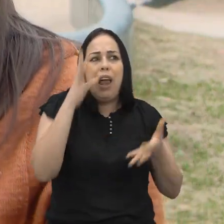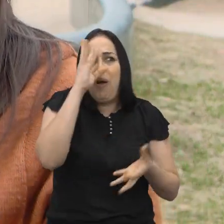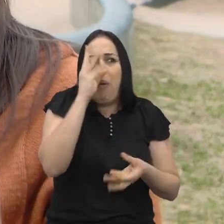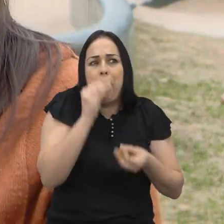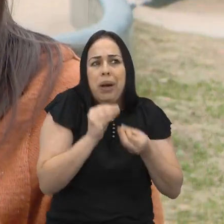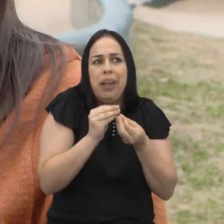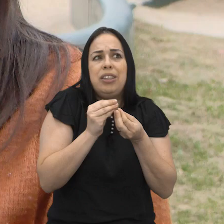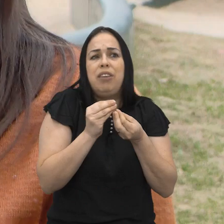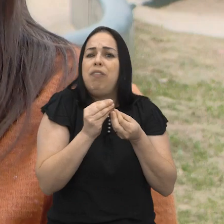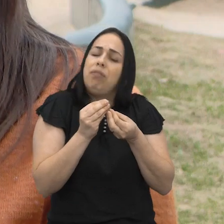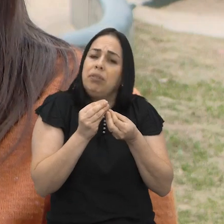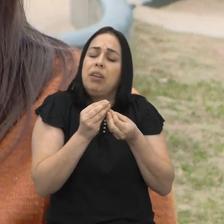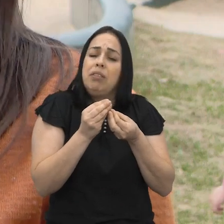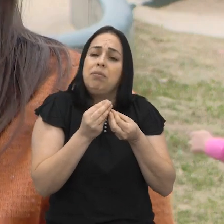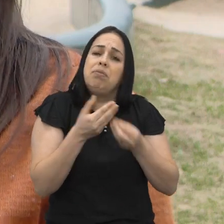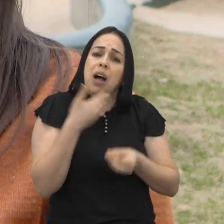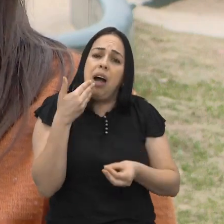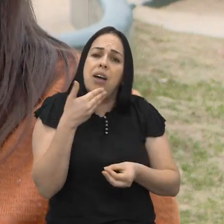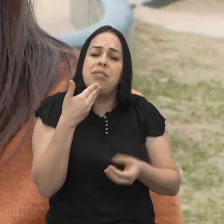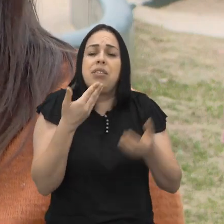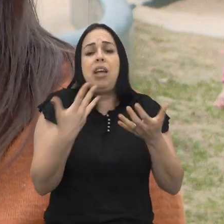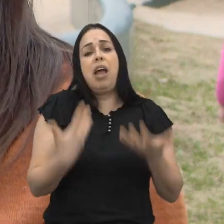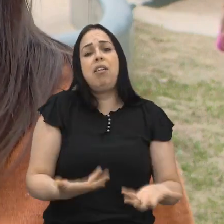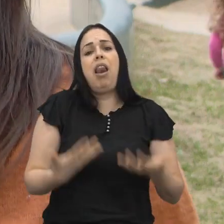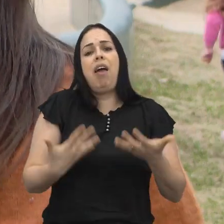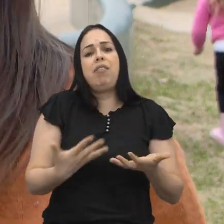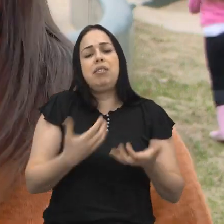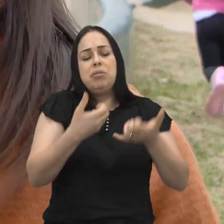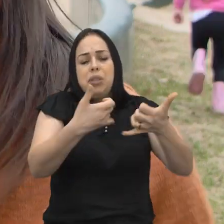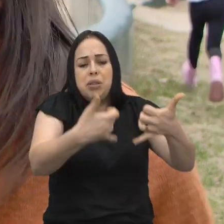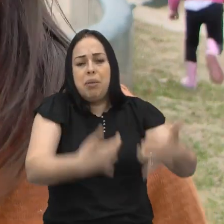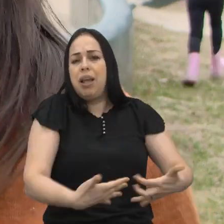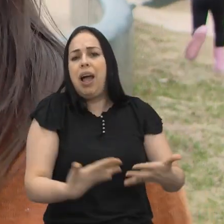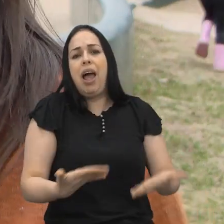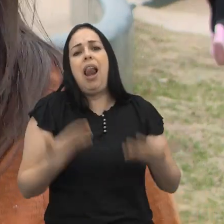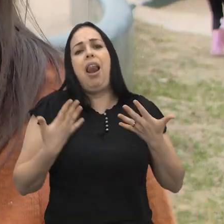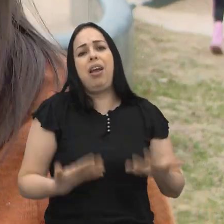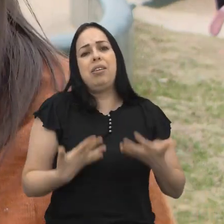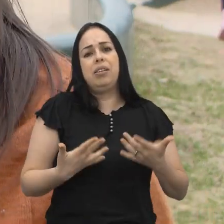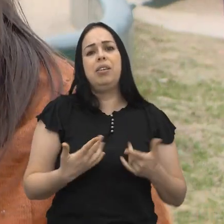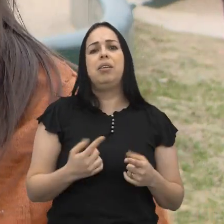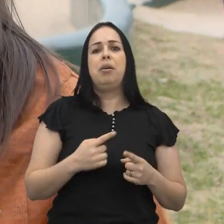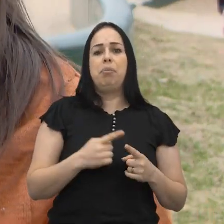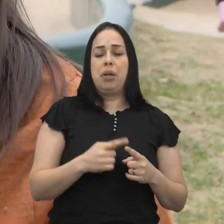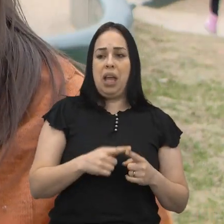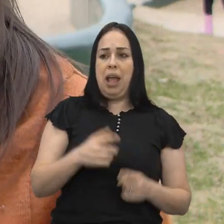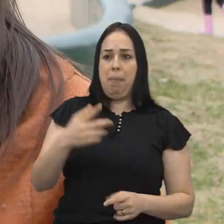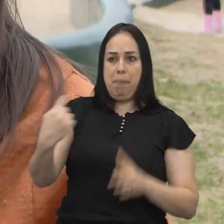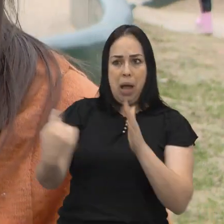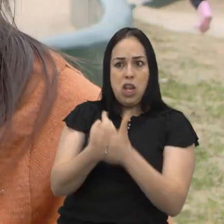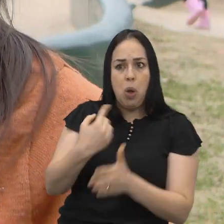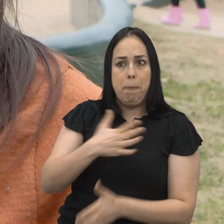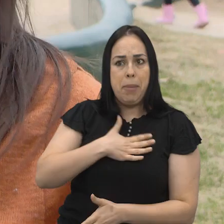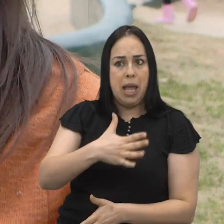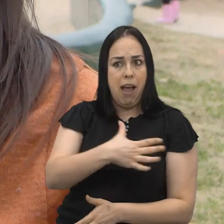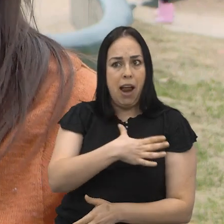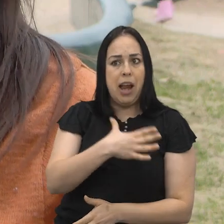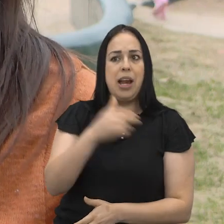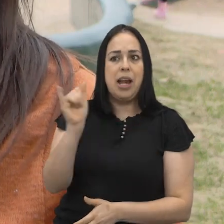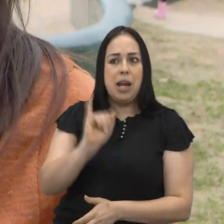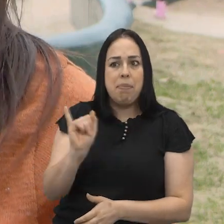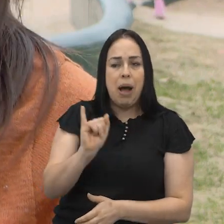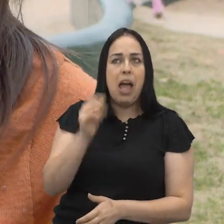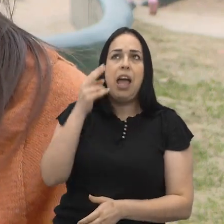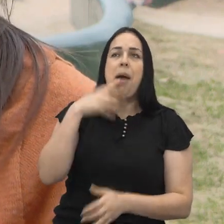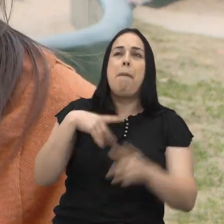dela é tudo tão bonitinho é tão tudo sabe que que assim fica leve de falar porque igual todo